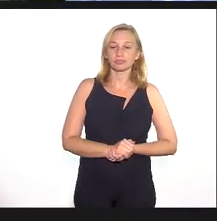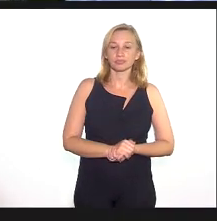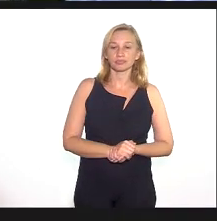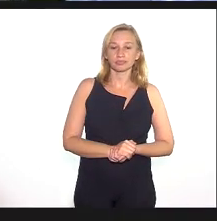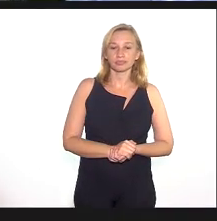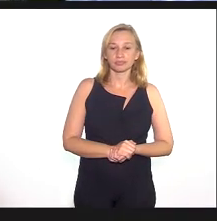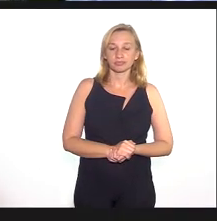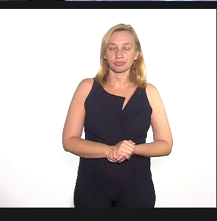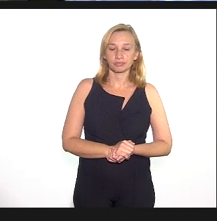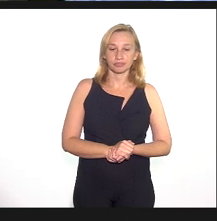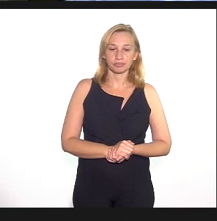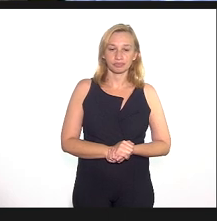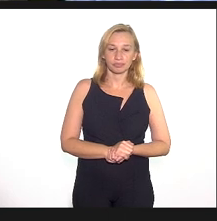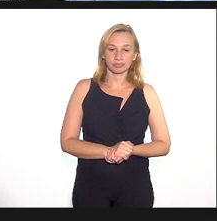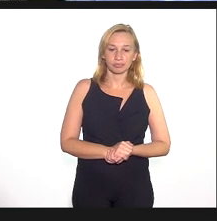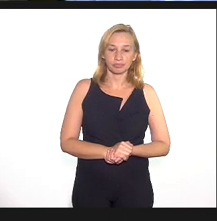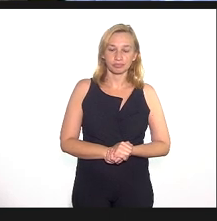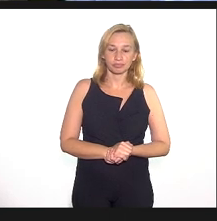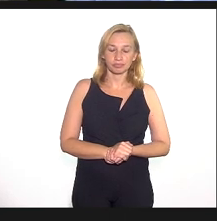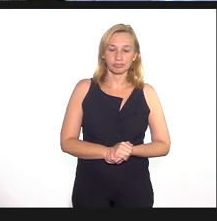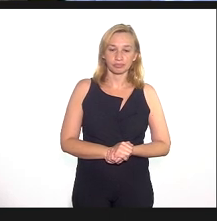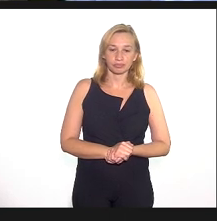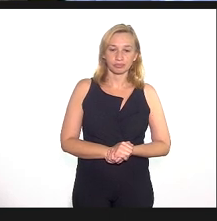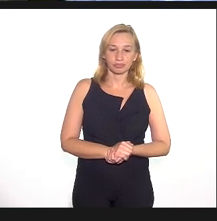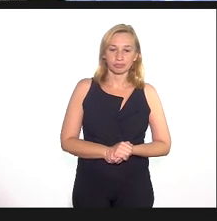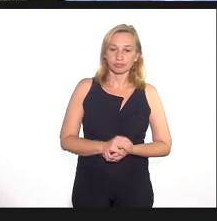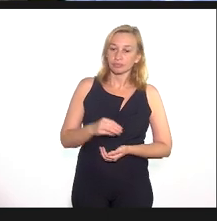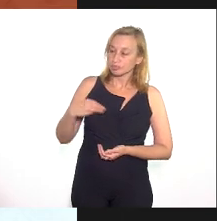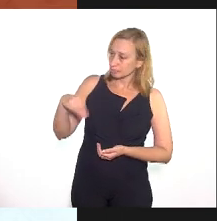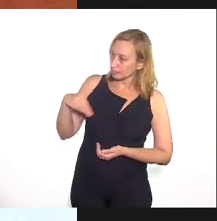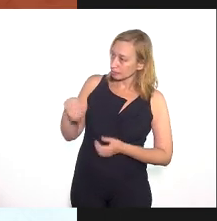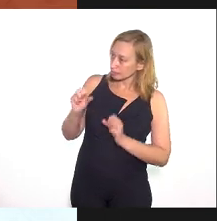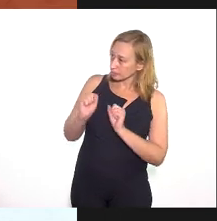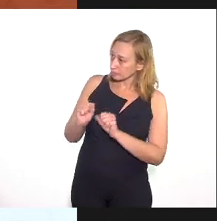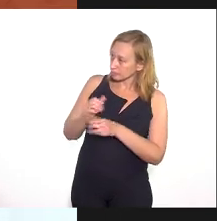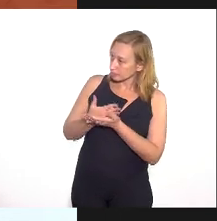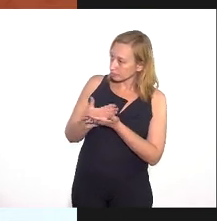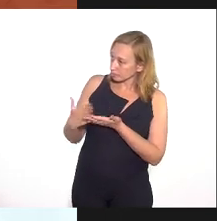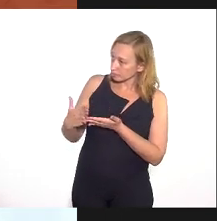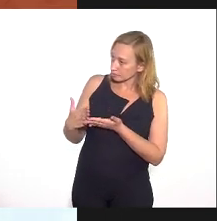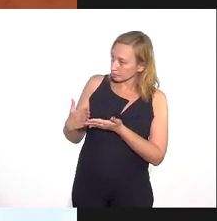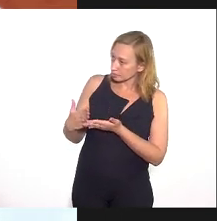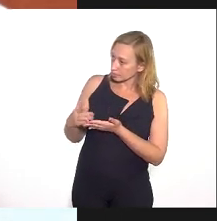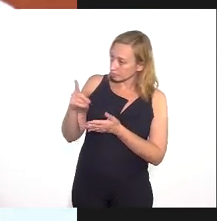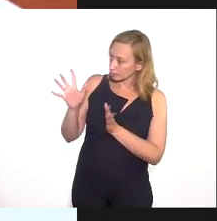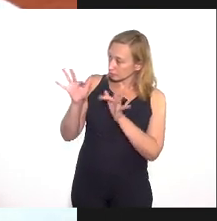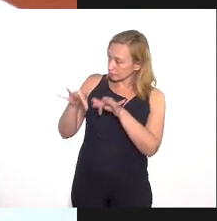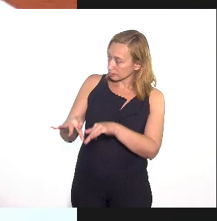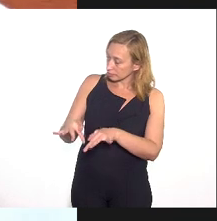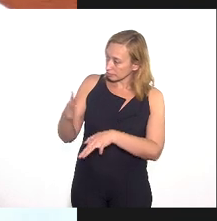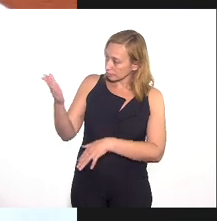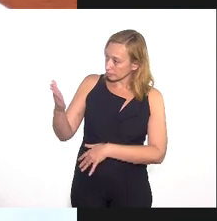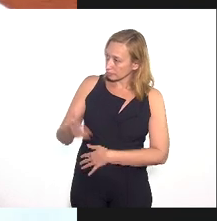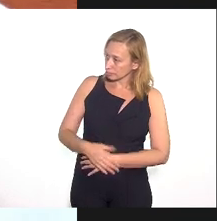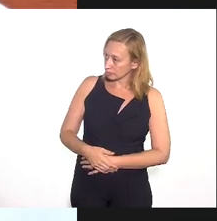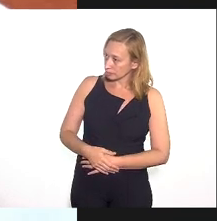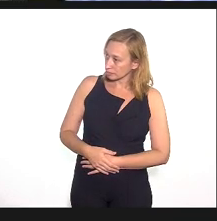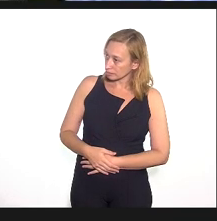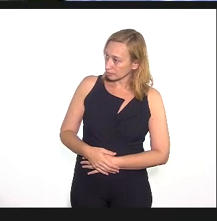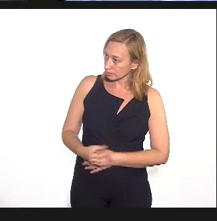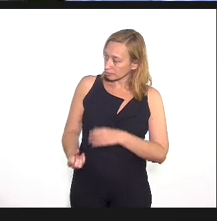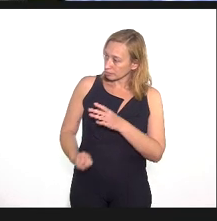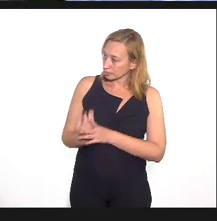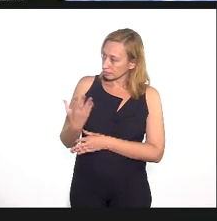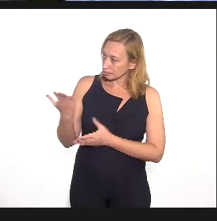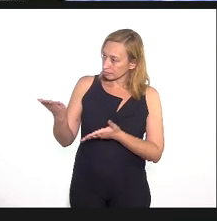Posso, Mink? Oi. Alô. Mink, posso começar? Porque você fecha, que você é o